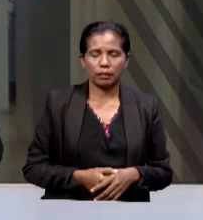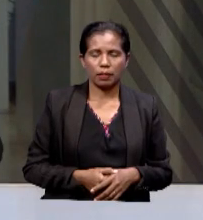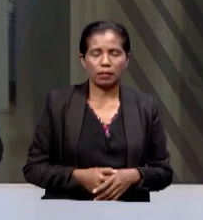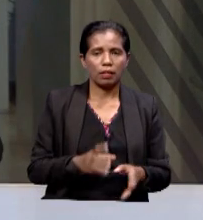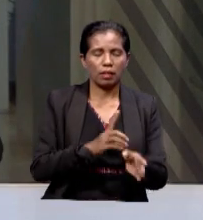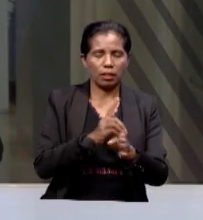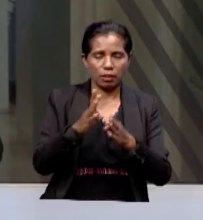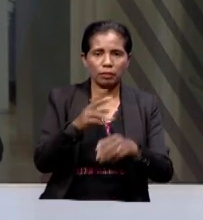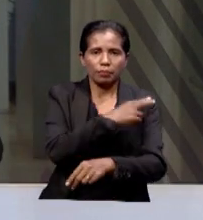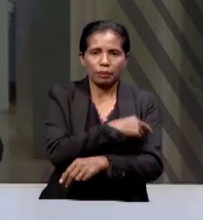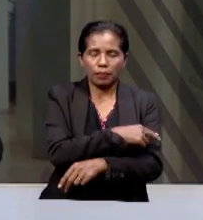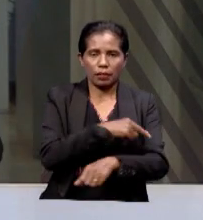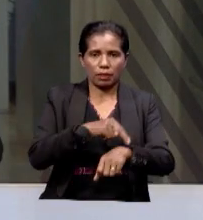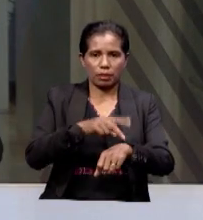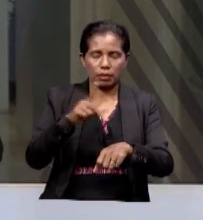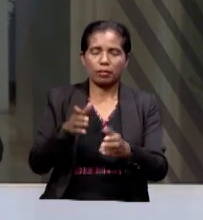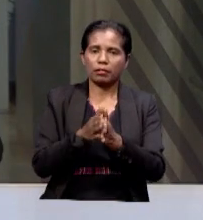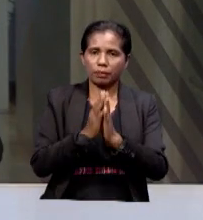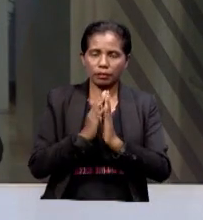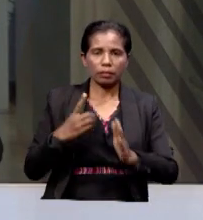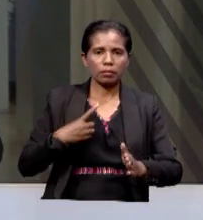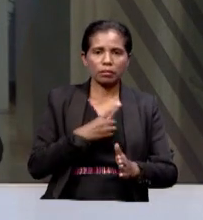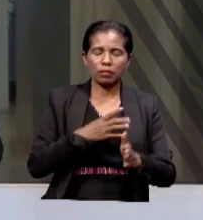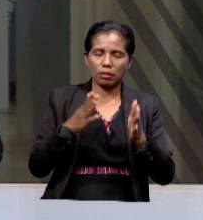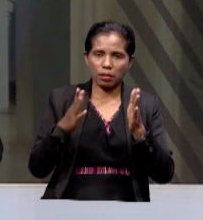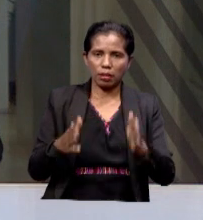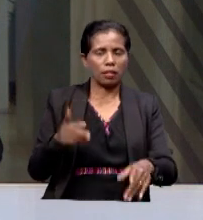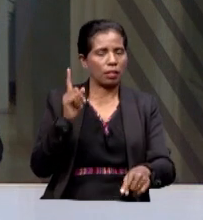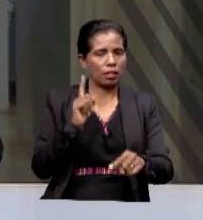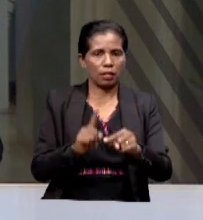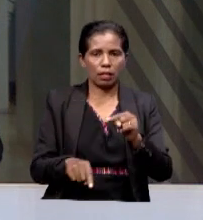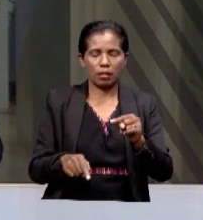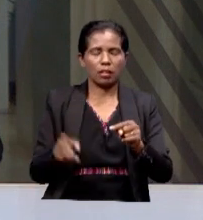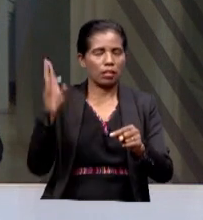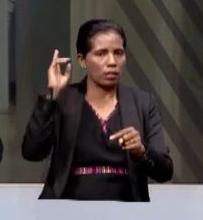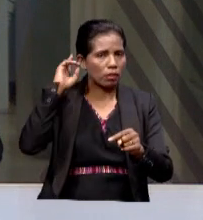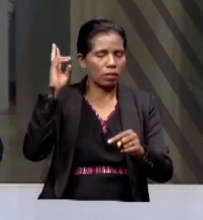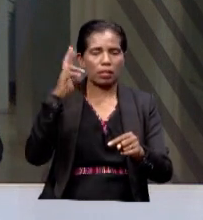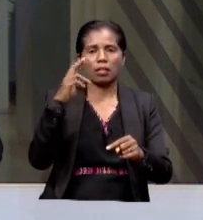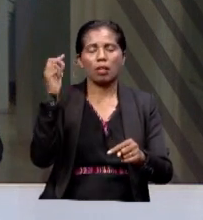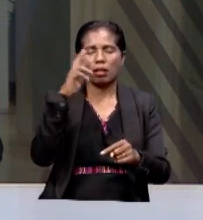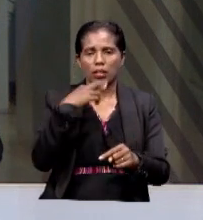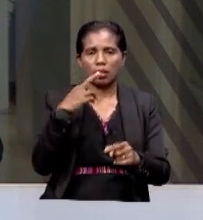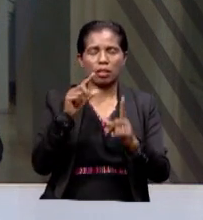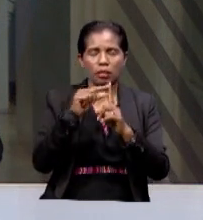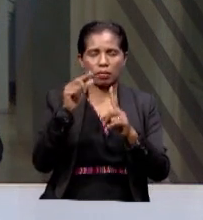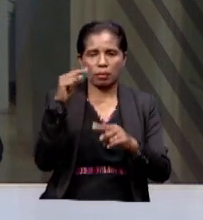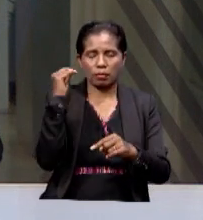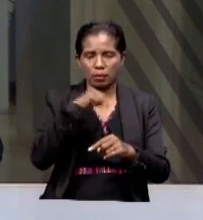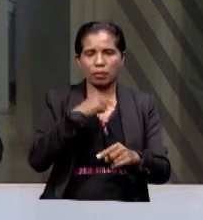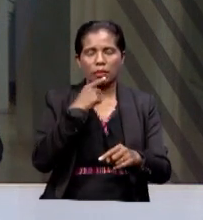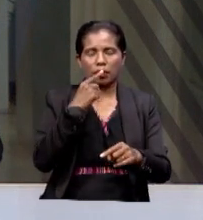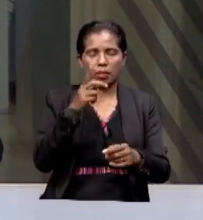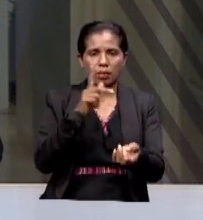Direktur Klinik Hospital Nasional Husu Deputado Sira, Atula Bele Rona Rumoris, hodi kestiona pessoal saúde Sira